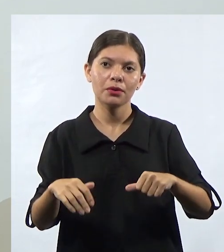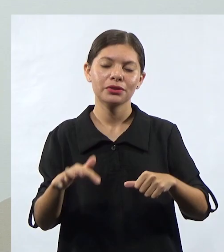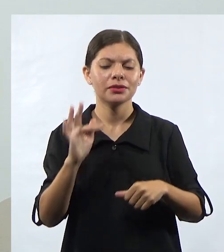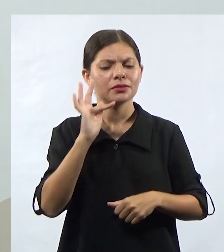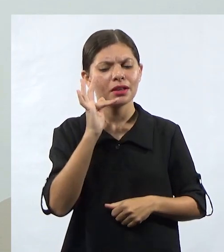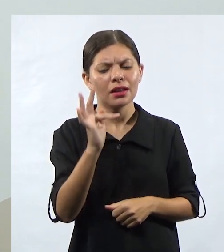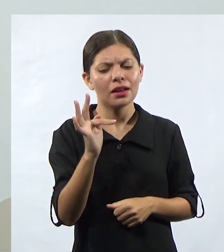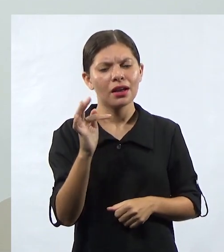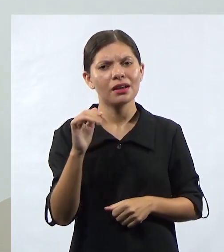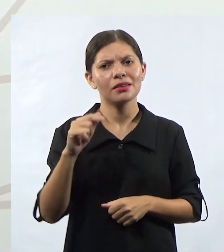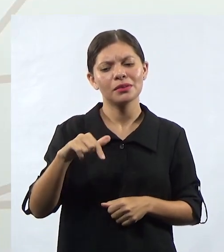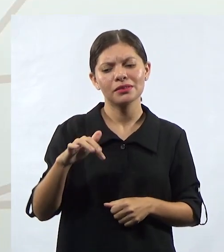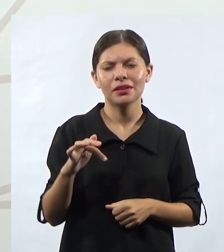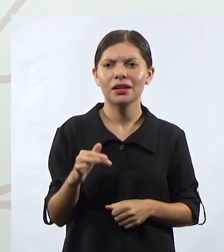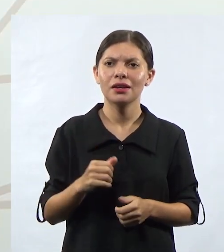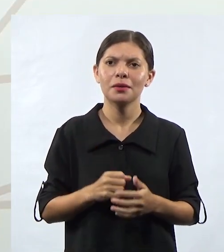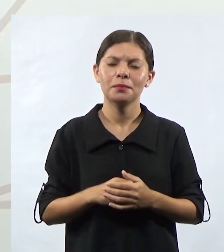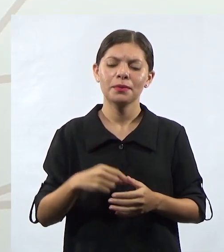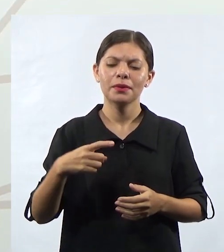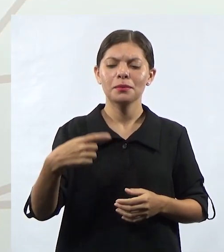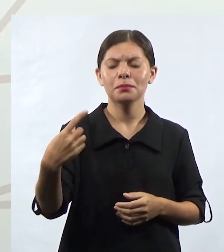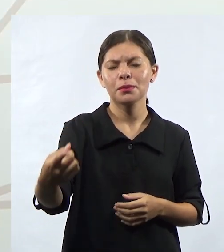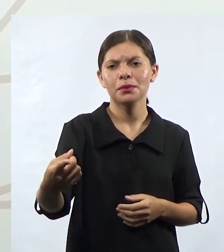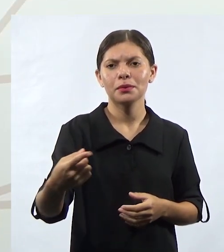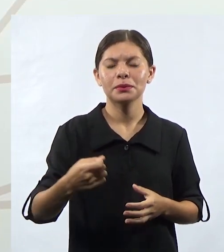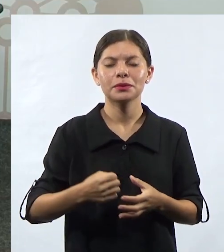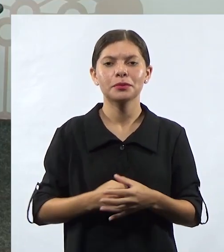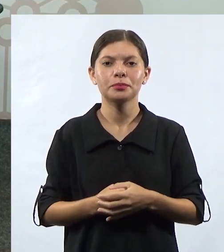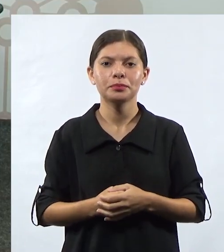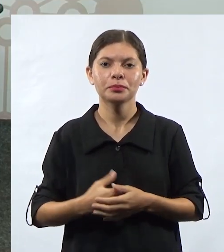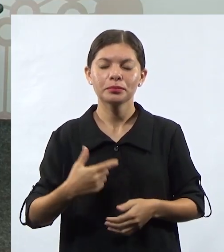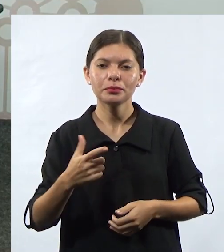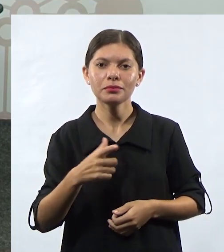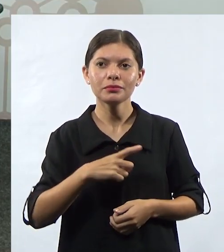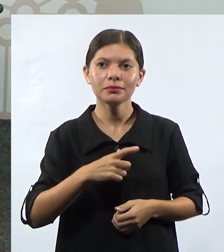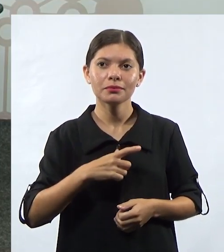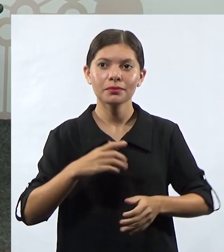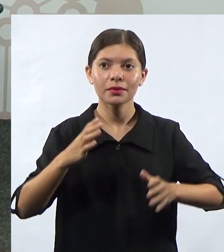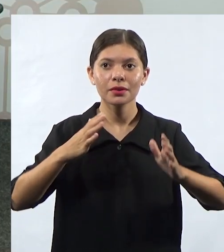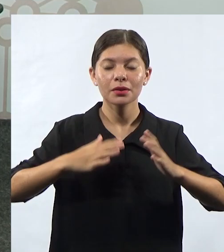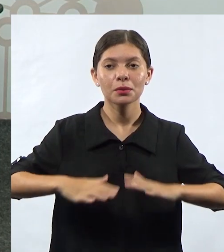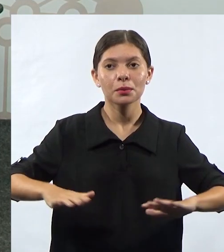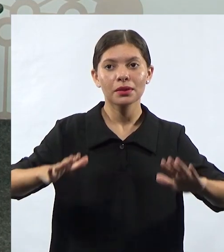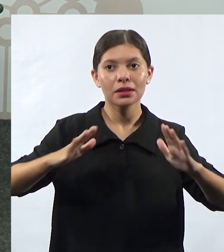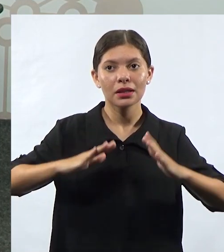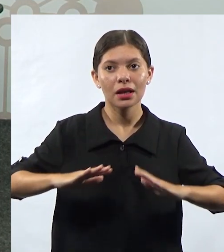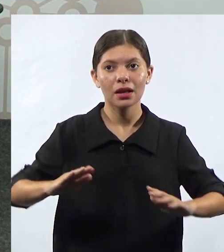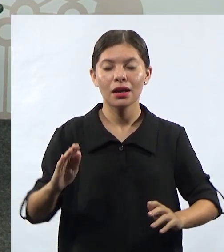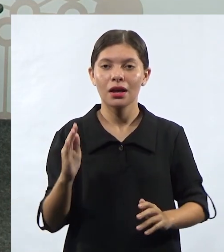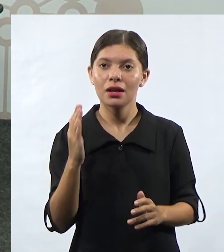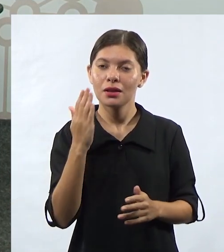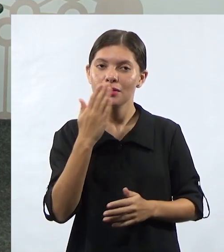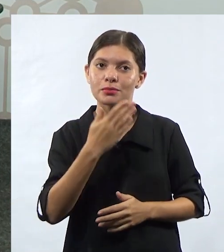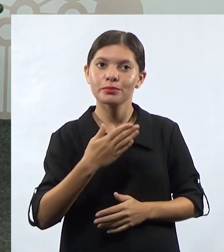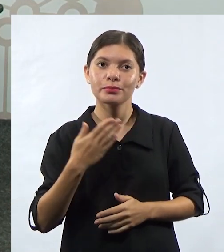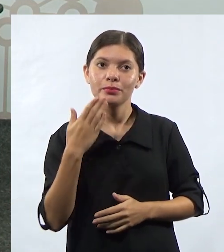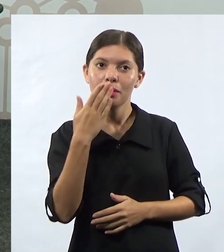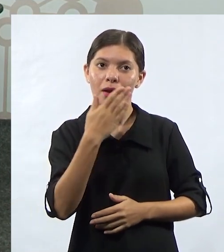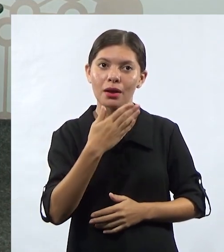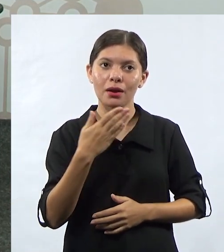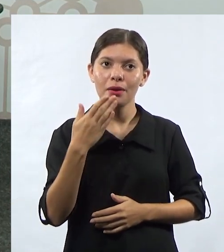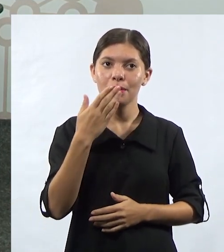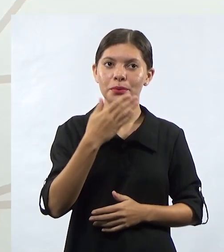agora, você pode falar depois. Então tem que ter, né, esse cuidado na condução. Molejo, vou chamar de molejo.